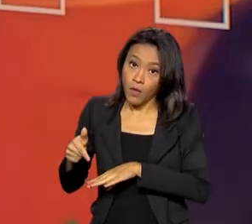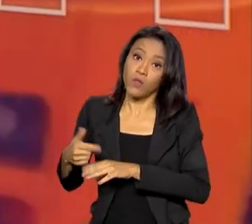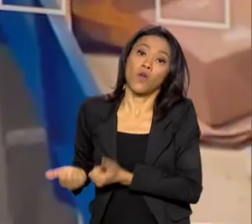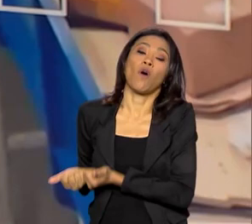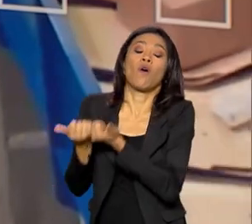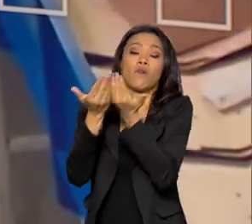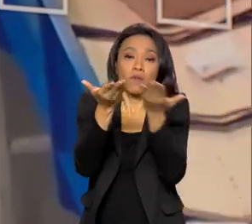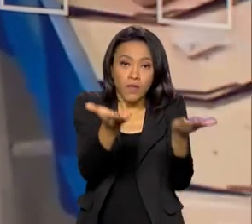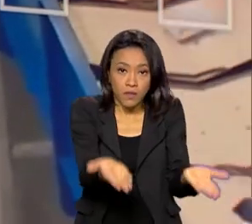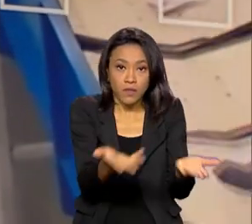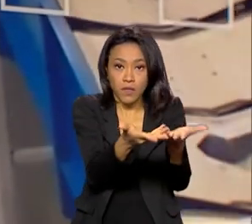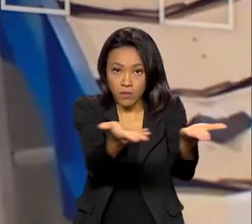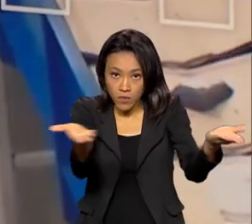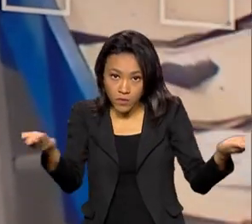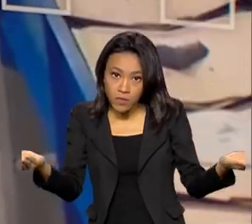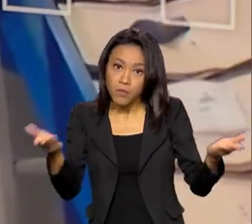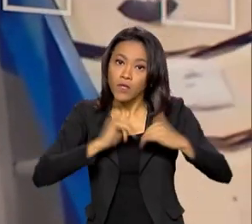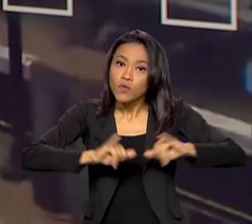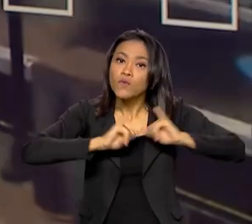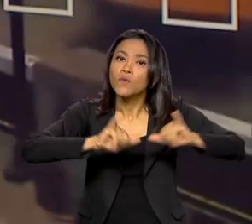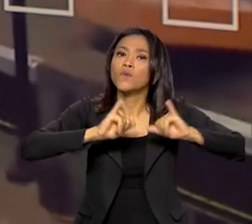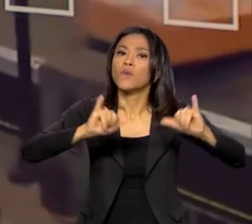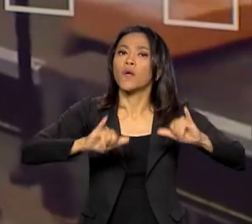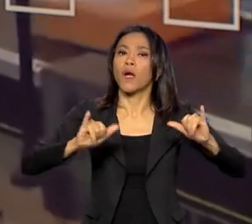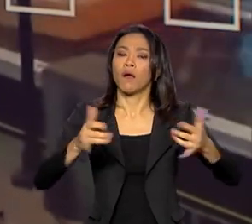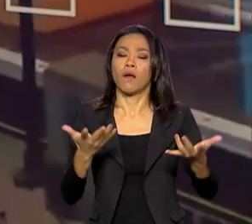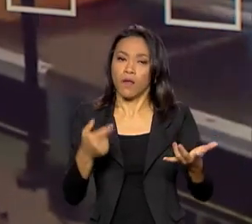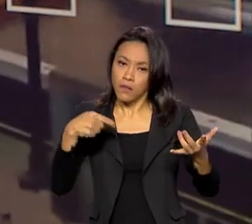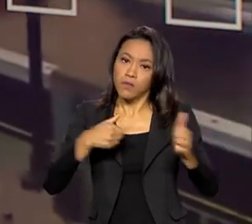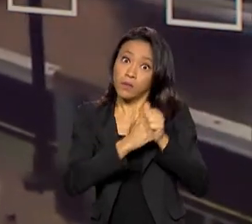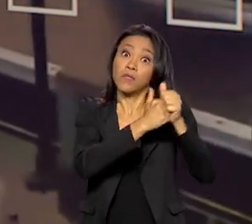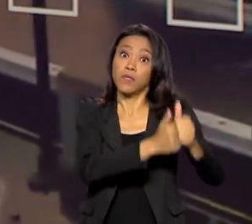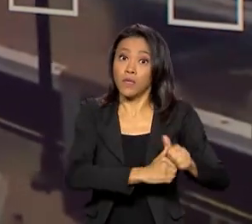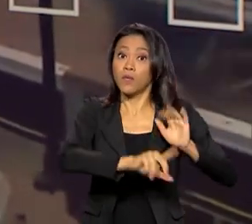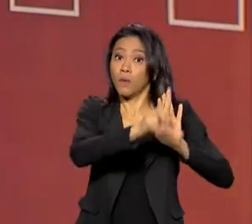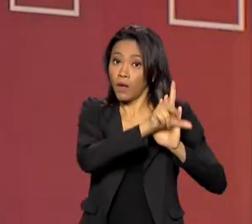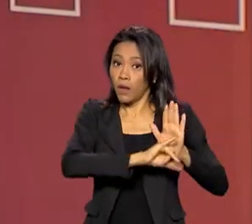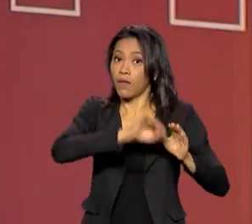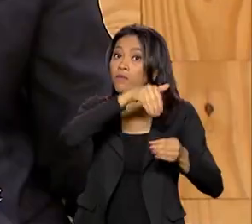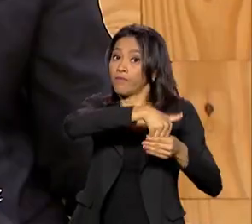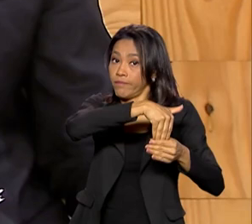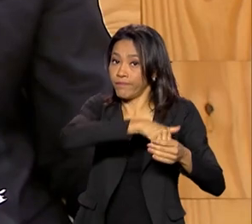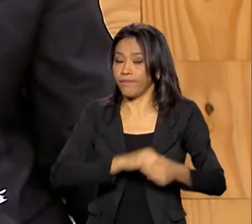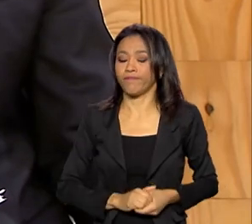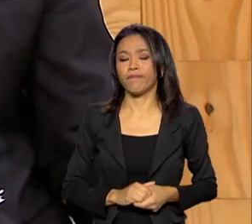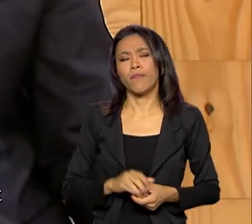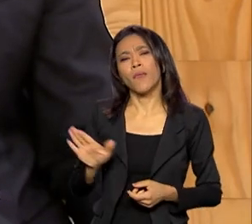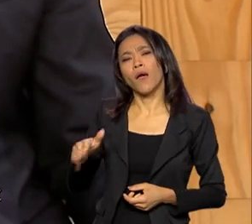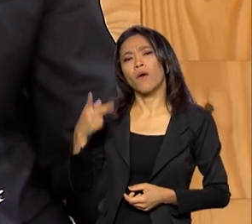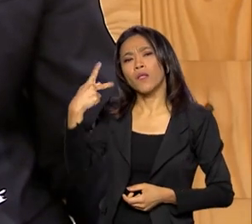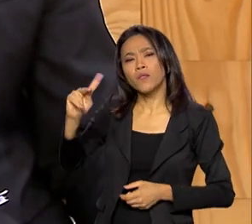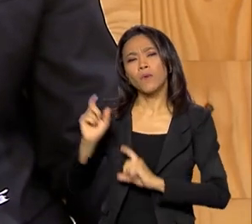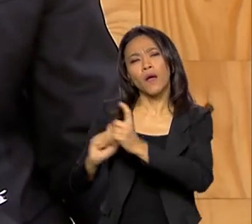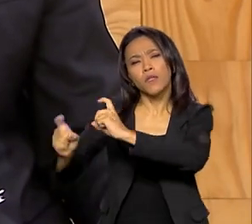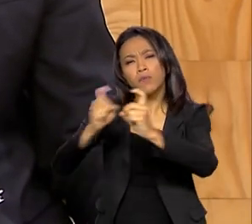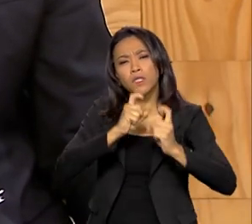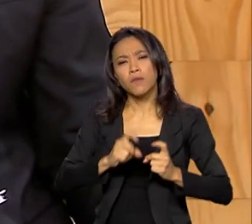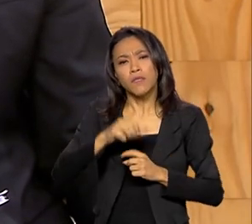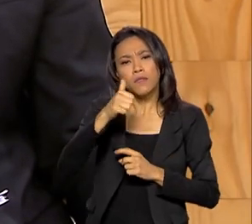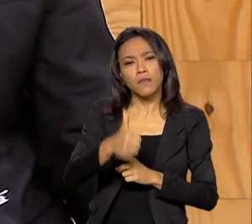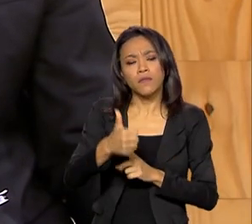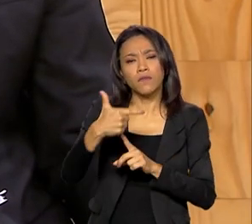empresa presta dentro do que estabelece a lei eleitoral. Agora, na gestão do senhor, foram investidos mais de